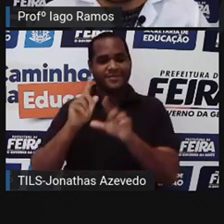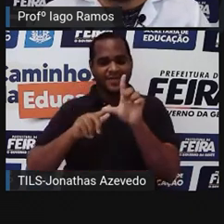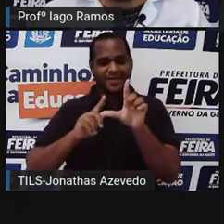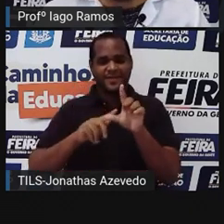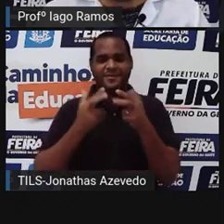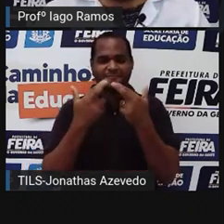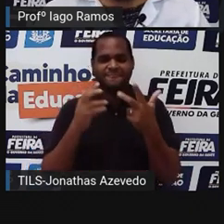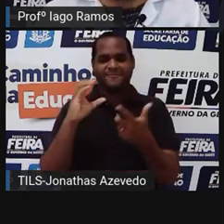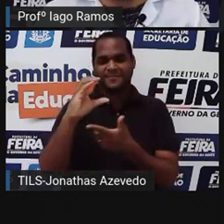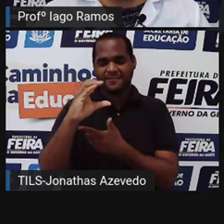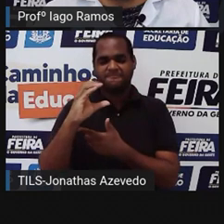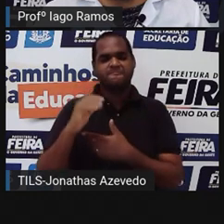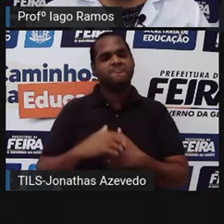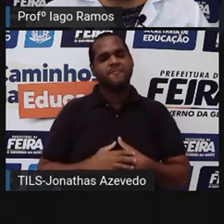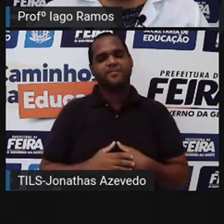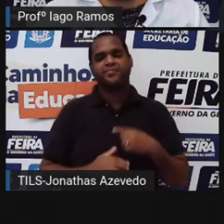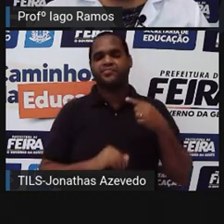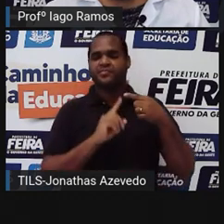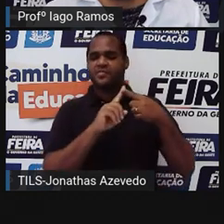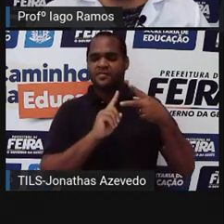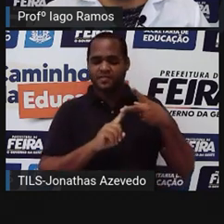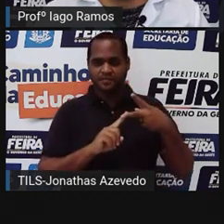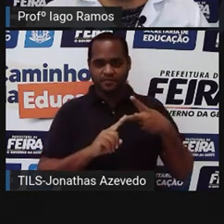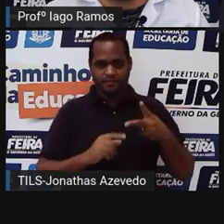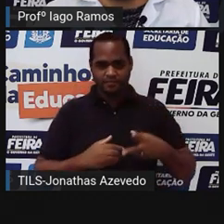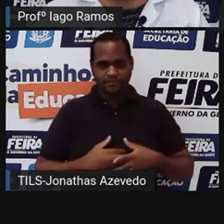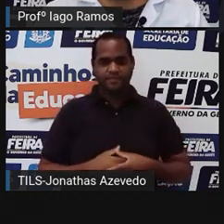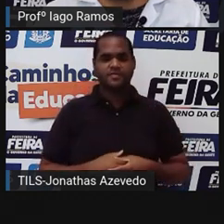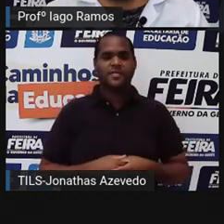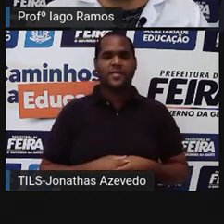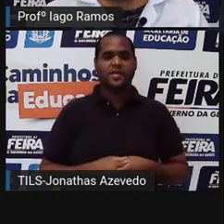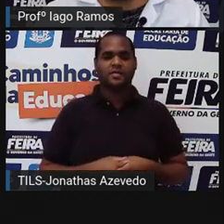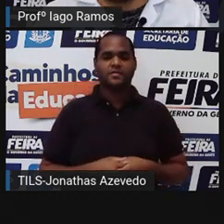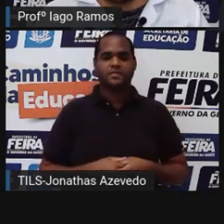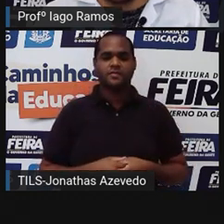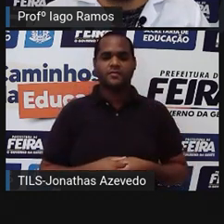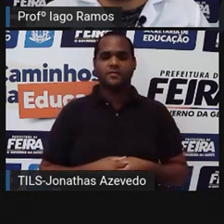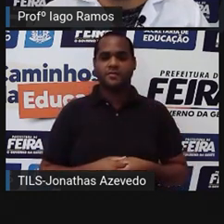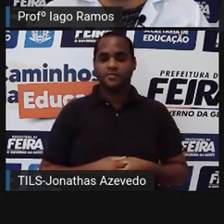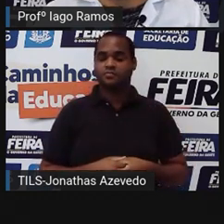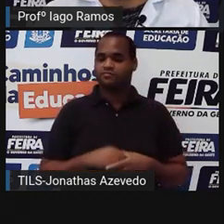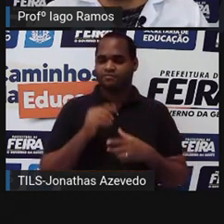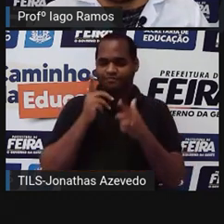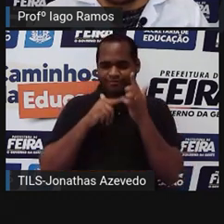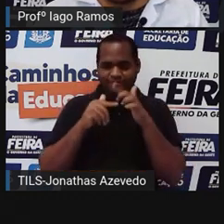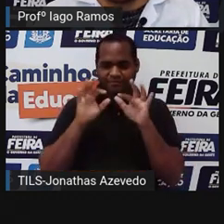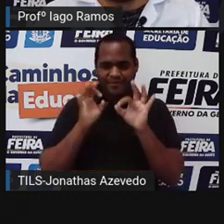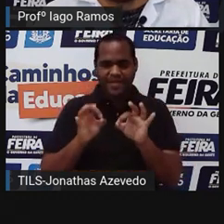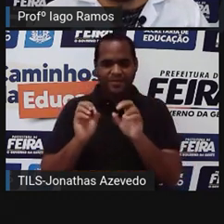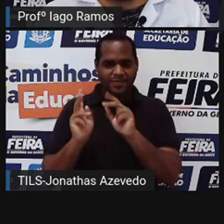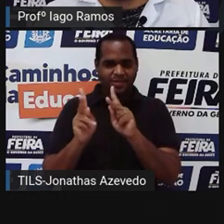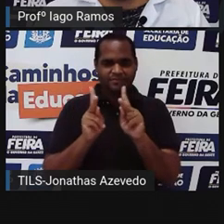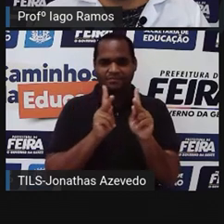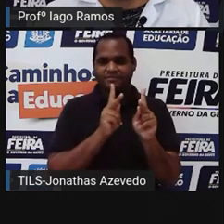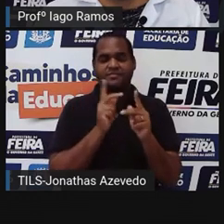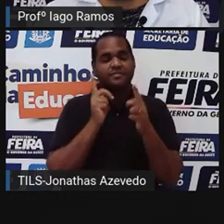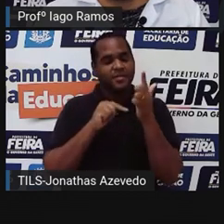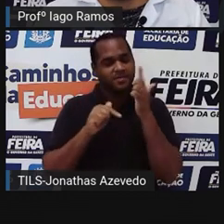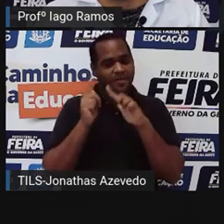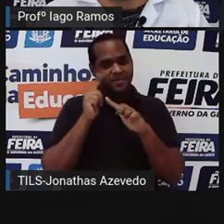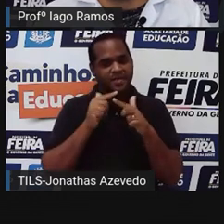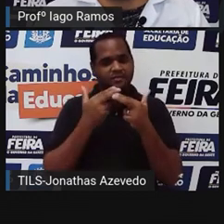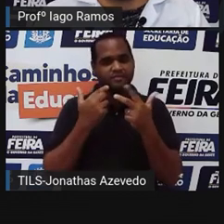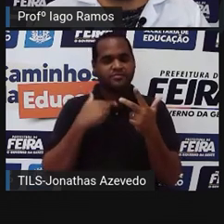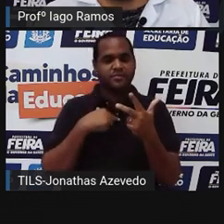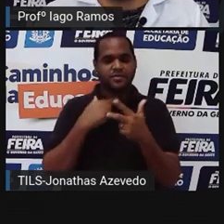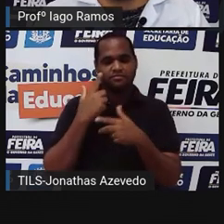tá? Se essas duas condições aqui, ó, derem certo, eu achei a raiz, né,